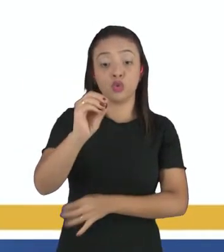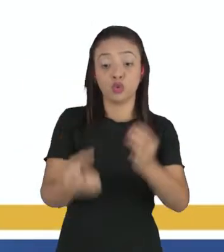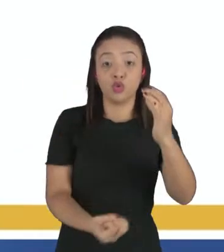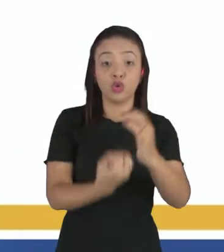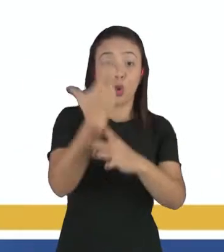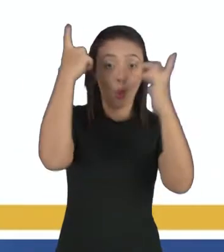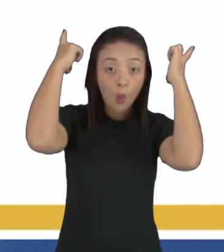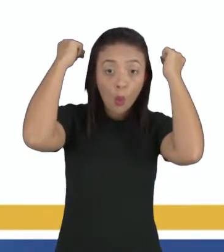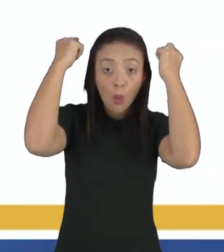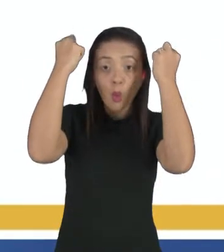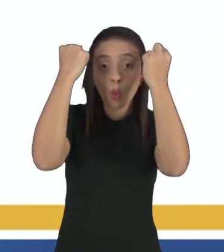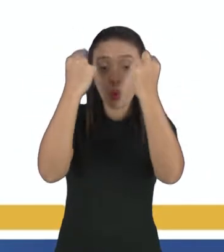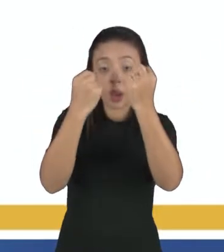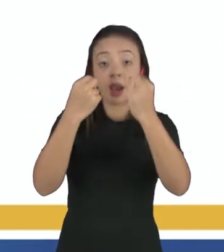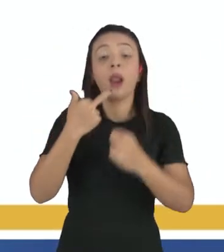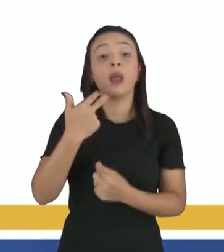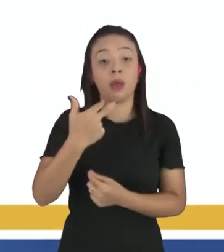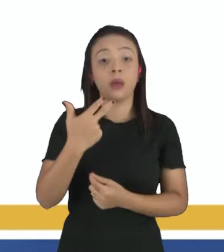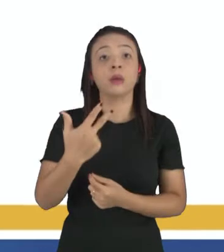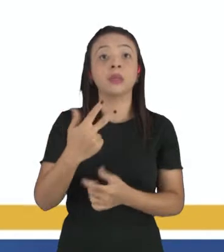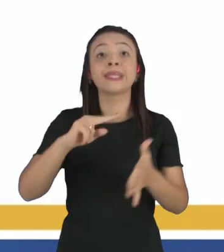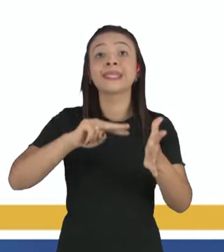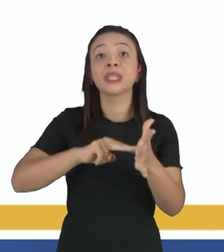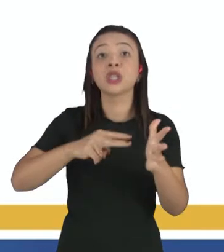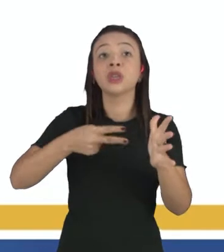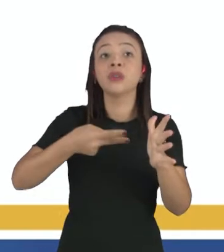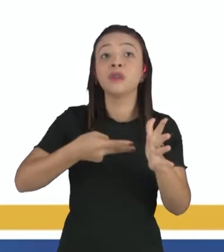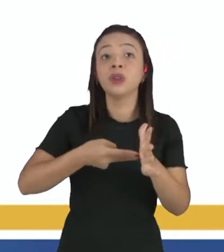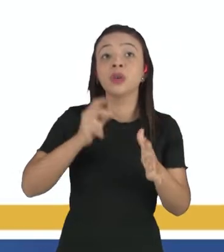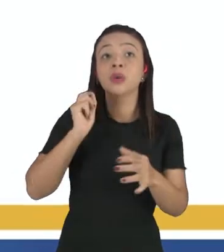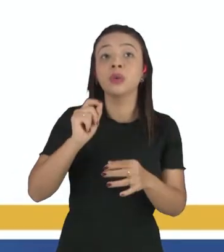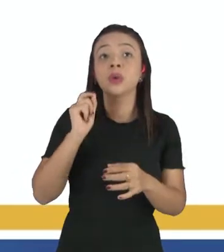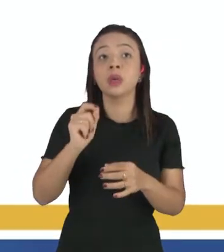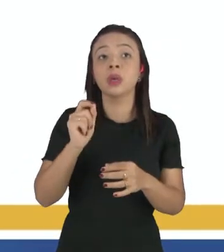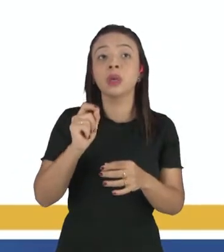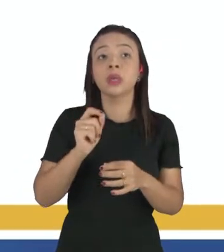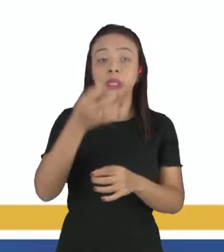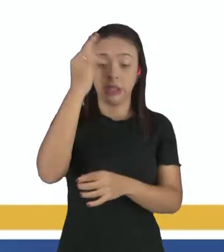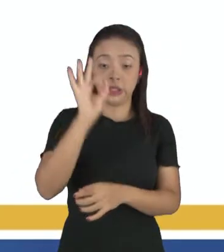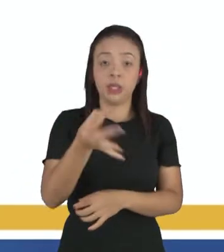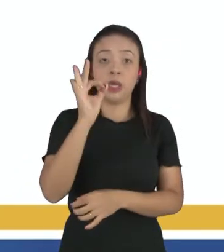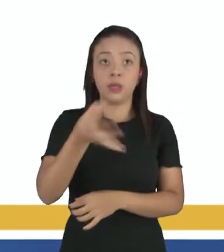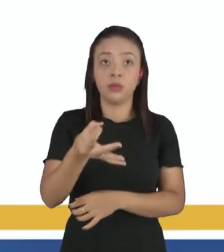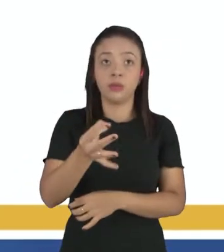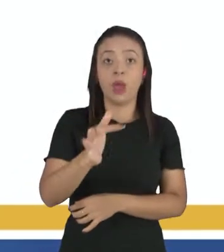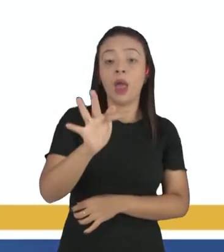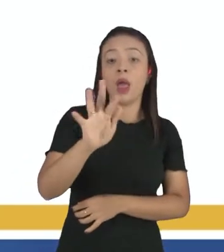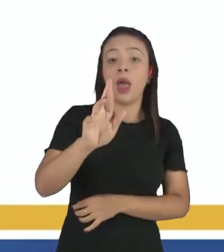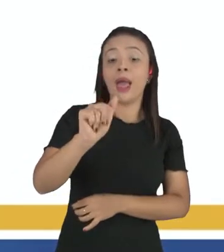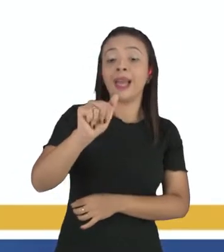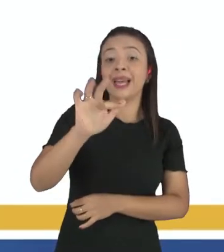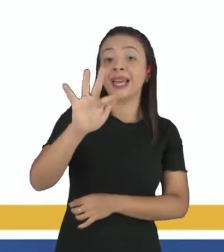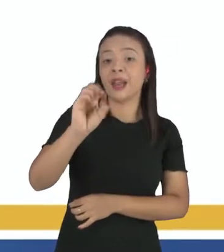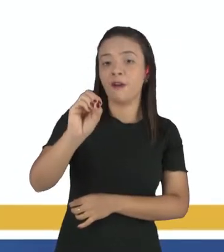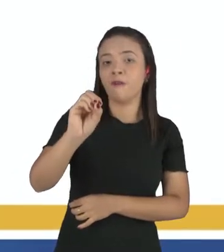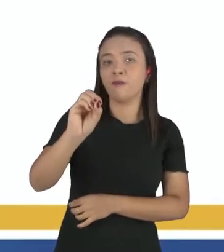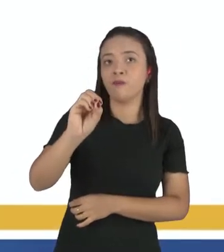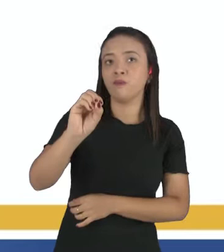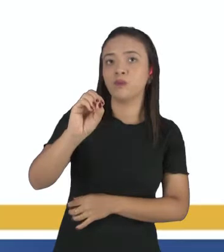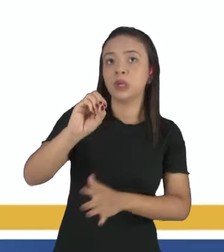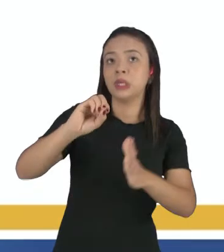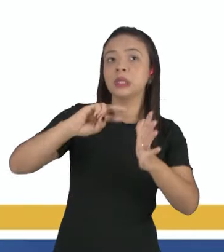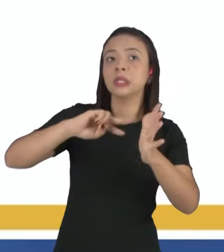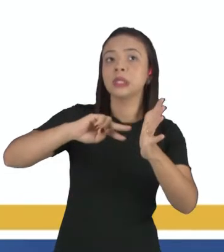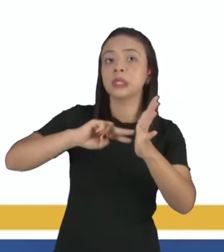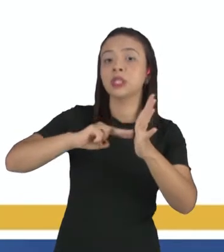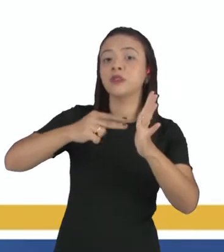grego, tá? Da língua grega, que quer dizer corretamente grafo, tá? Que